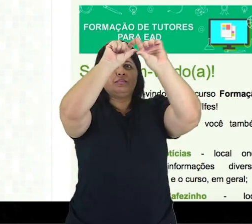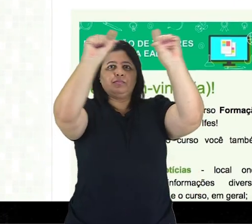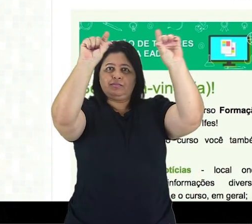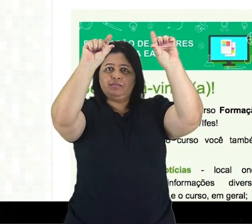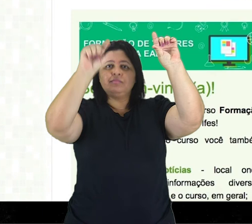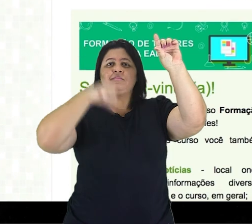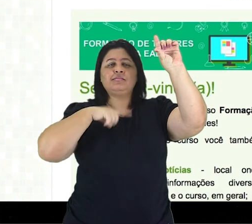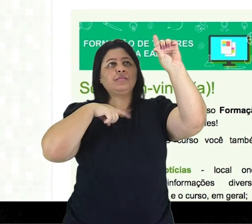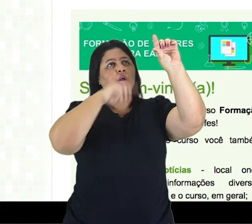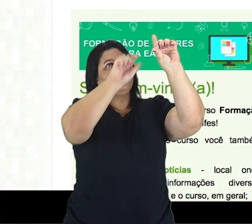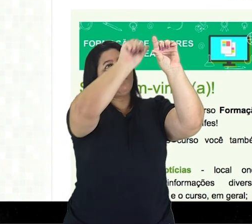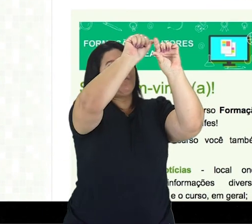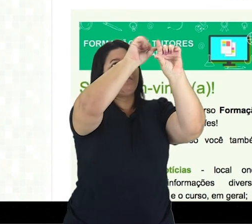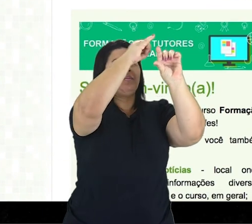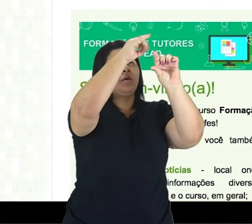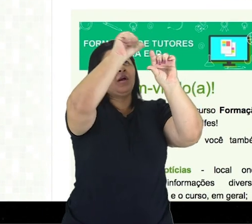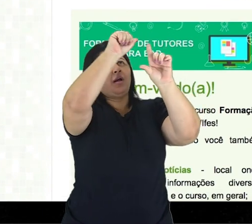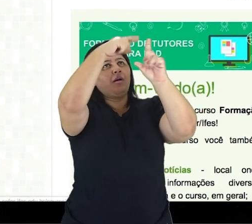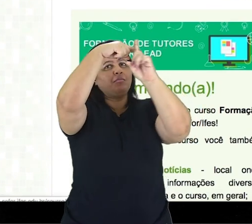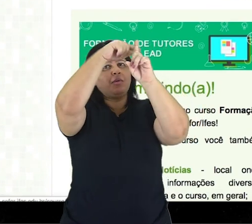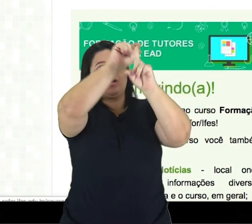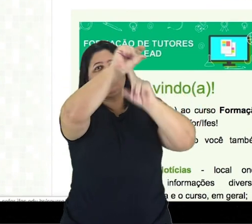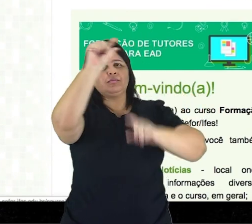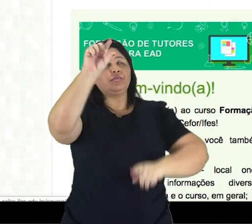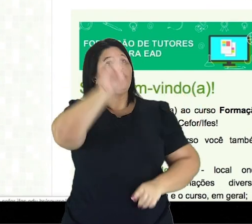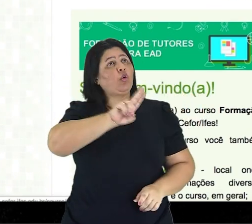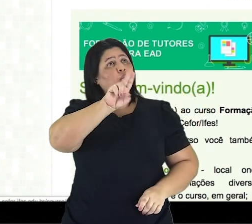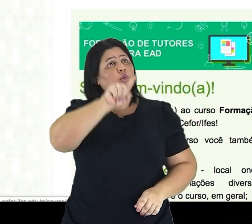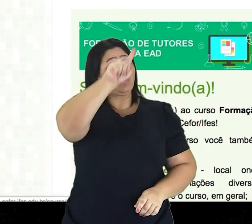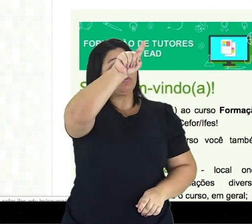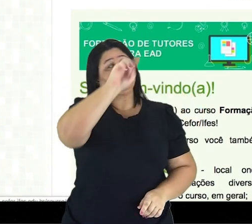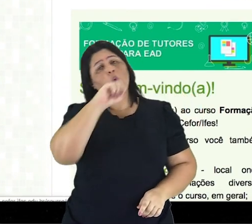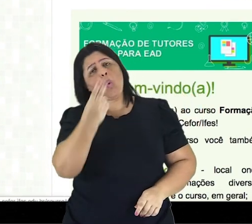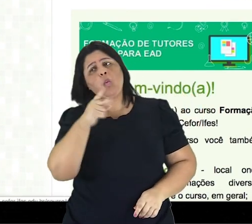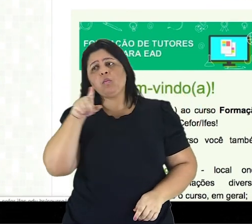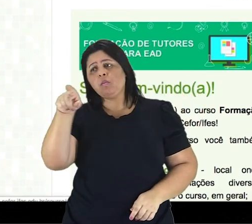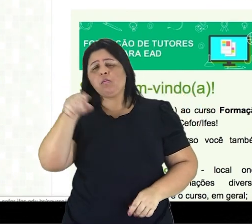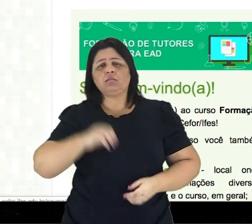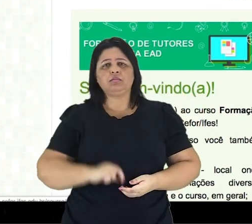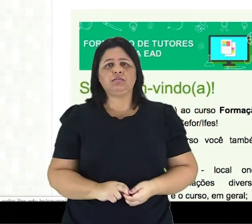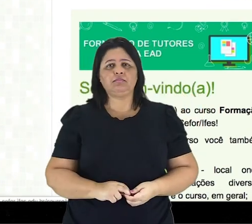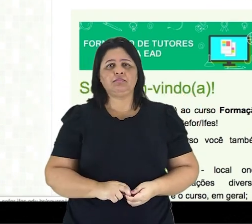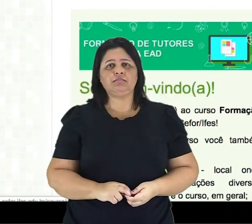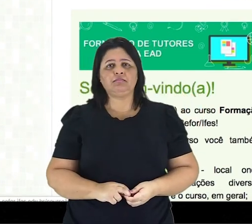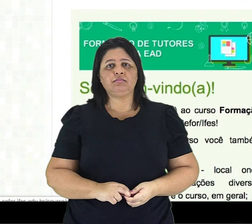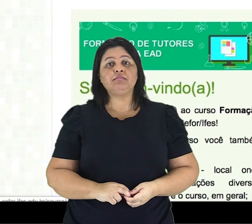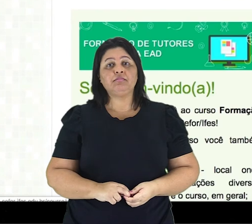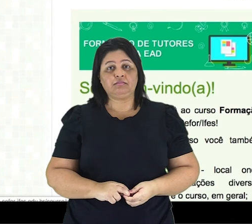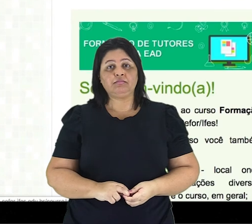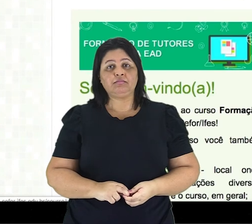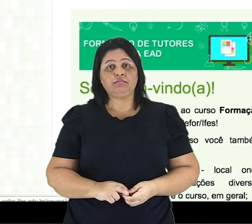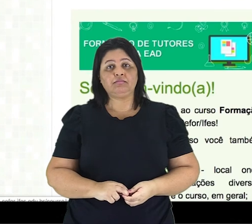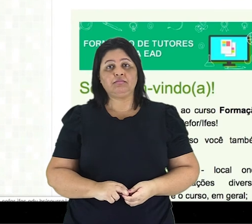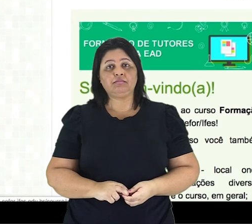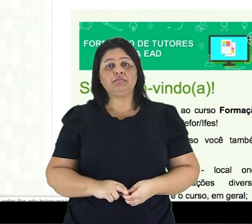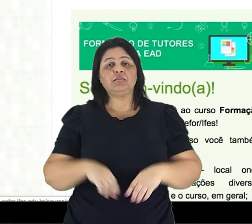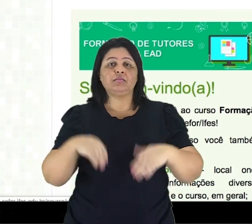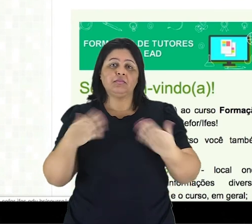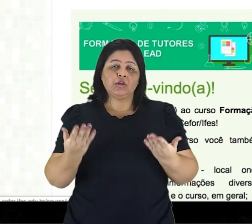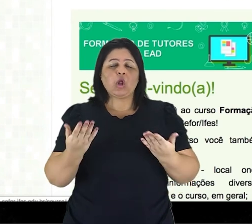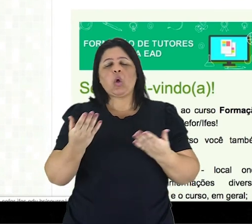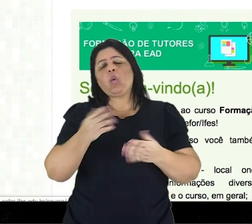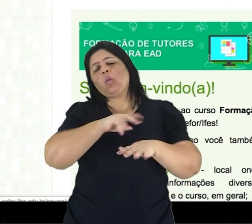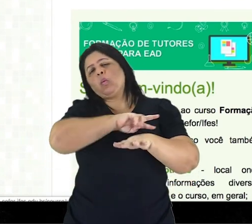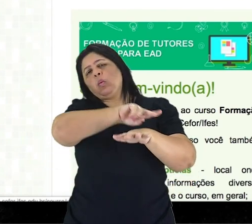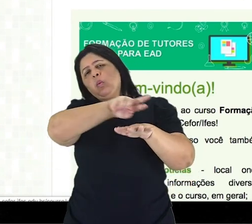uma barra para que ela fique aqui no topo superior, com esses recursos básicos de acessibilidade, como ampliar